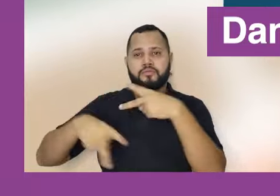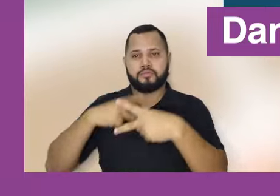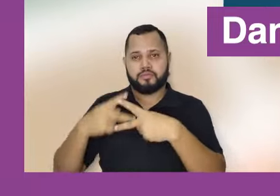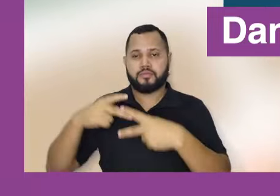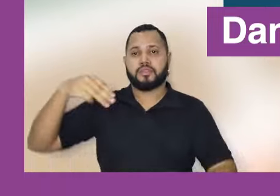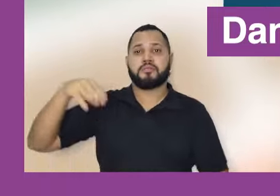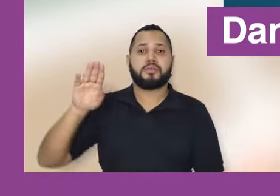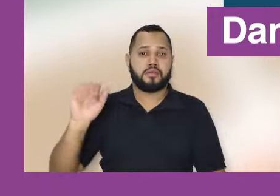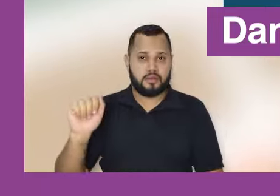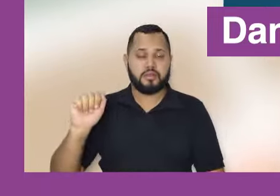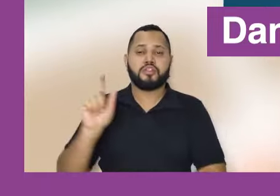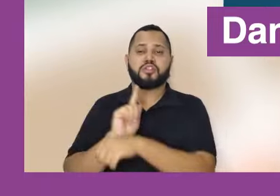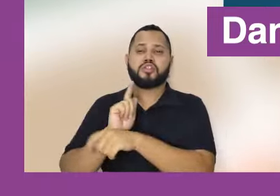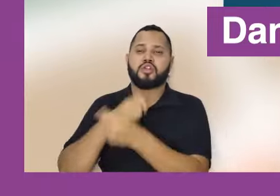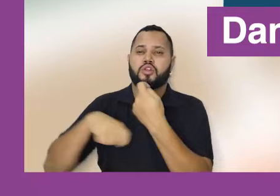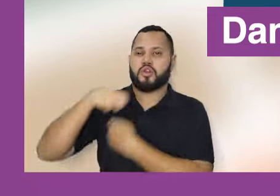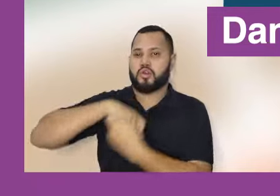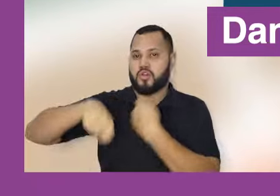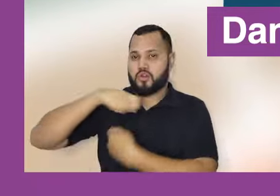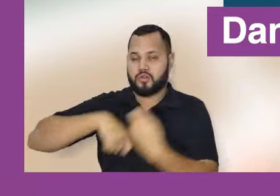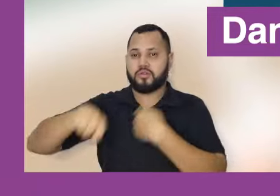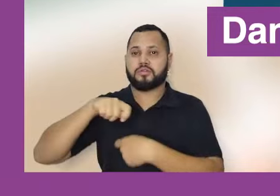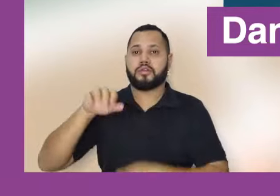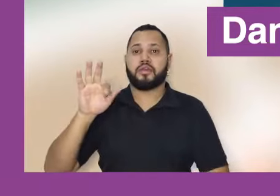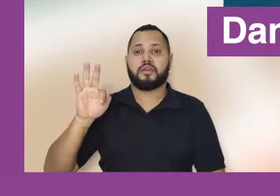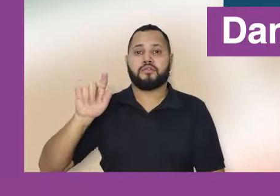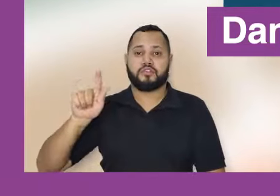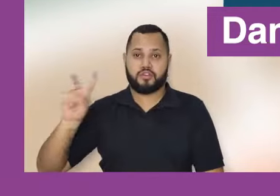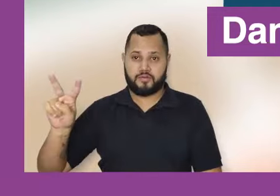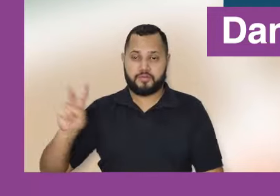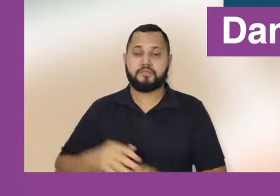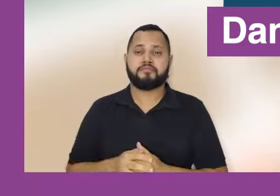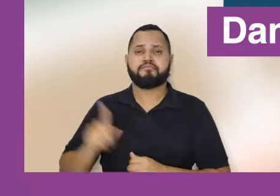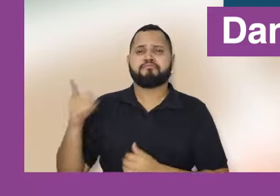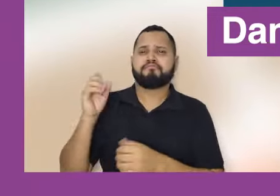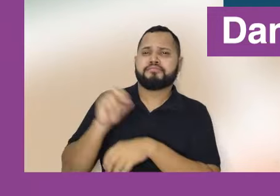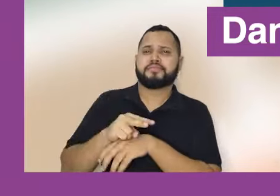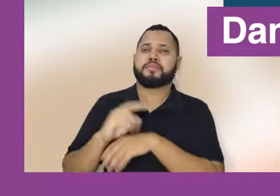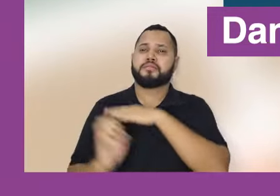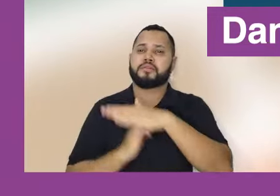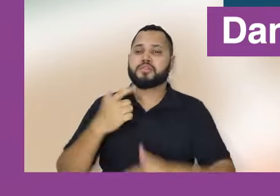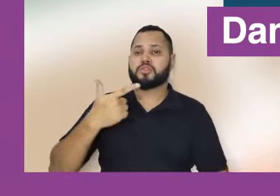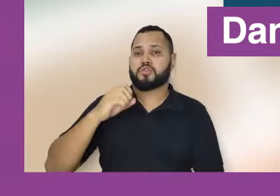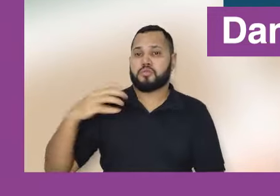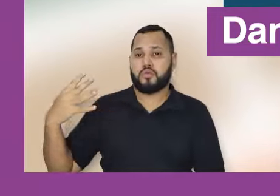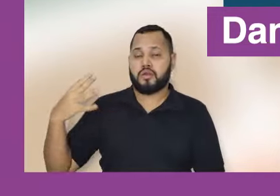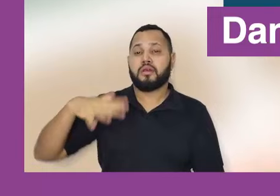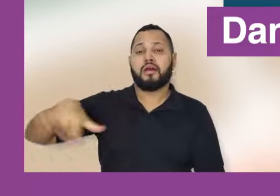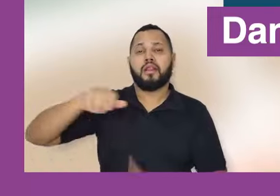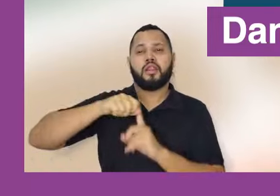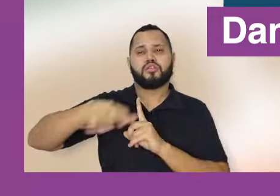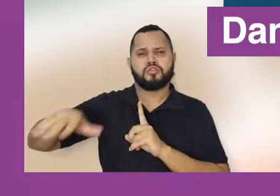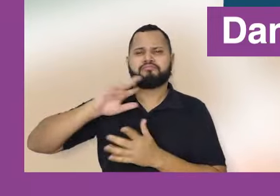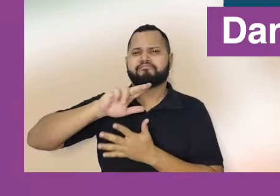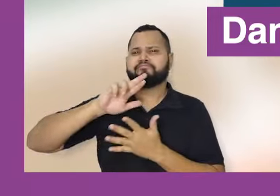Insper e MBA em gestão de negócios de operações pela FGV iniciou na empresa em quatro na área de logística onde